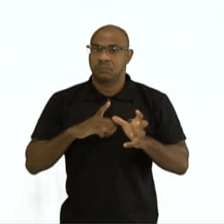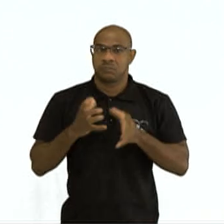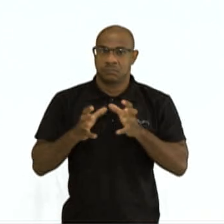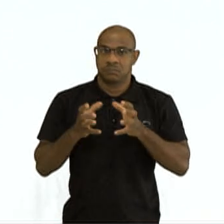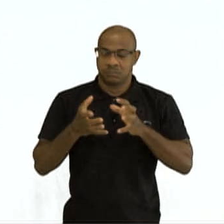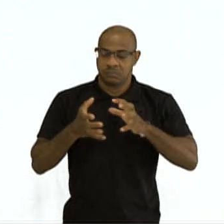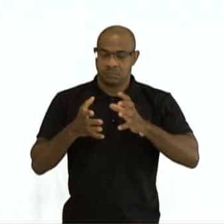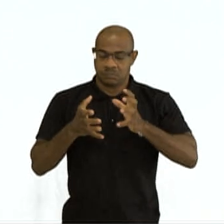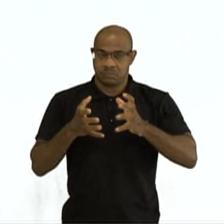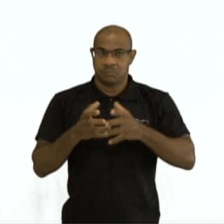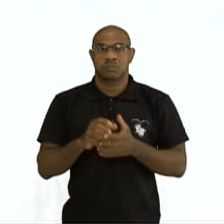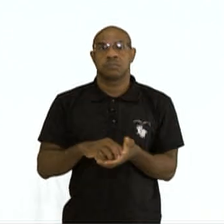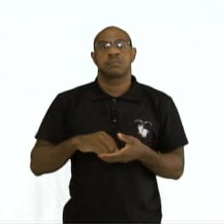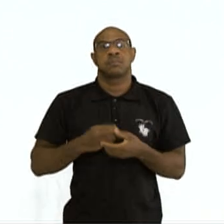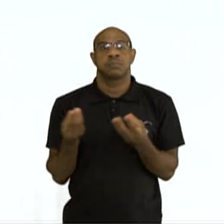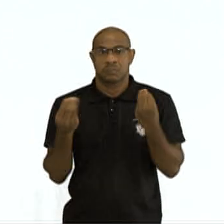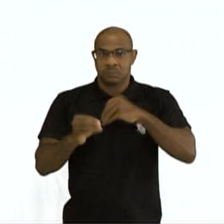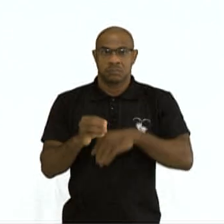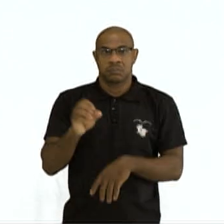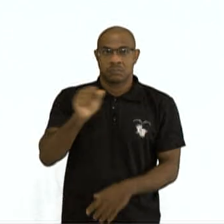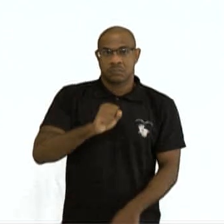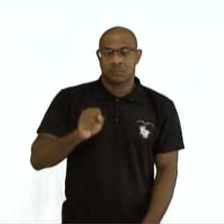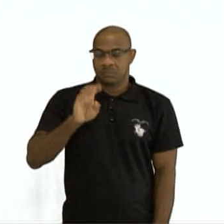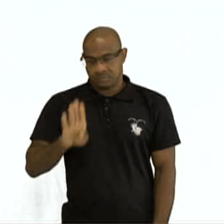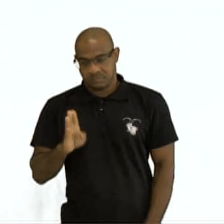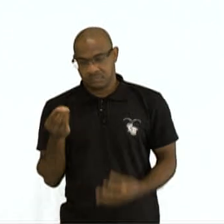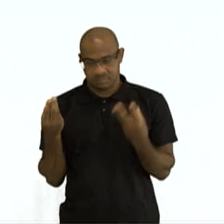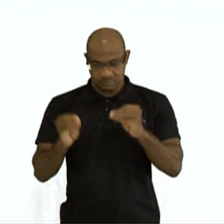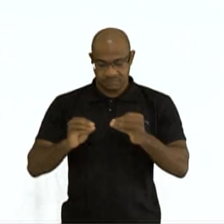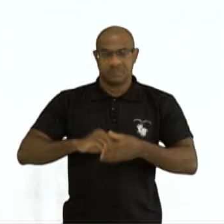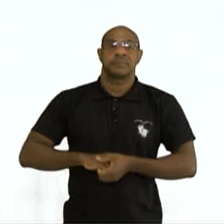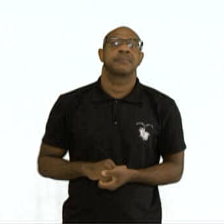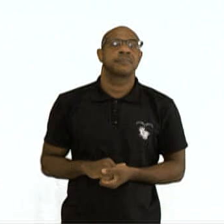com bola, beleza? Então assim que fica a divisão aqui.